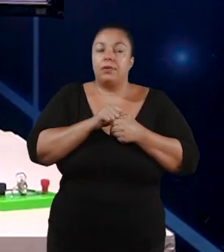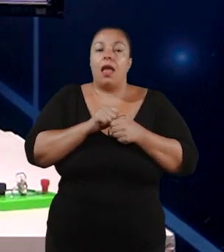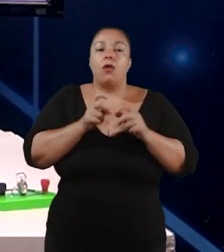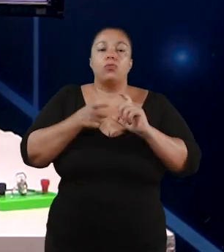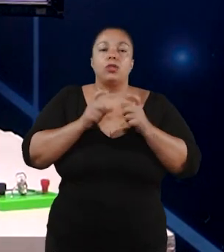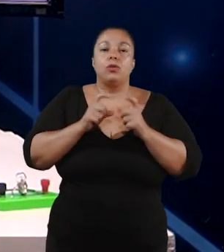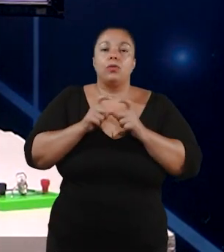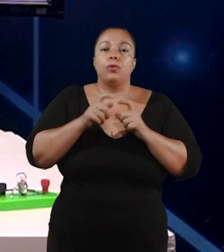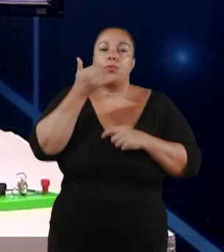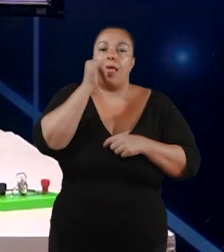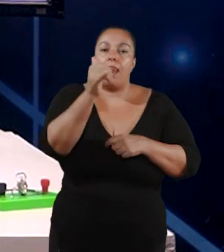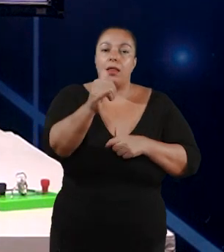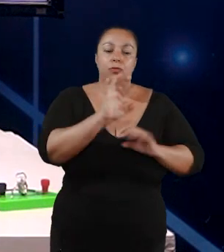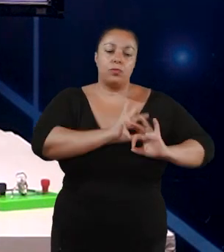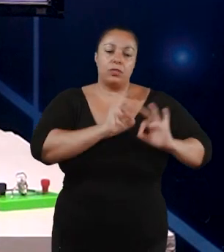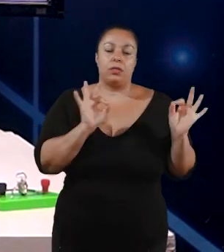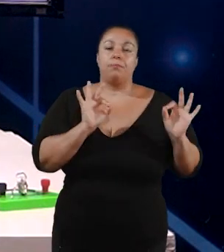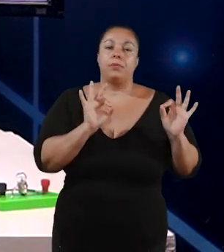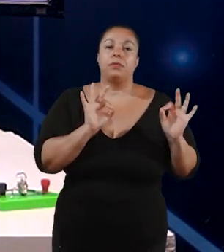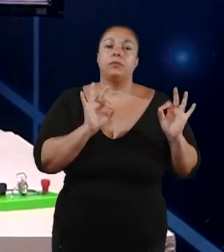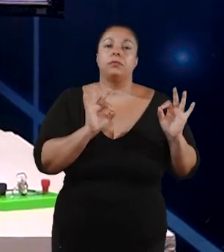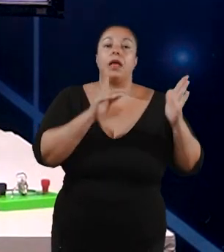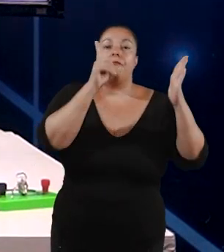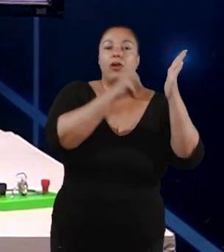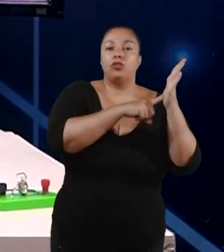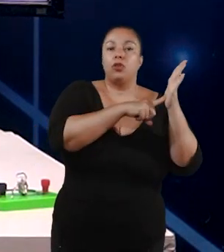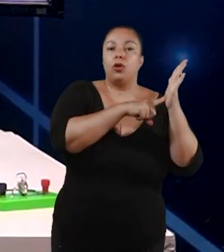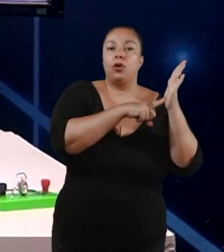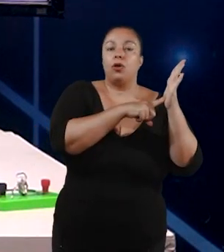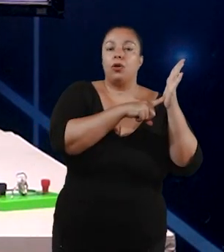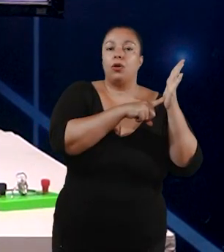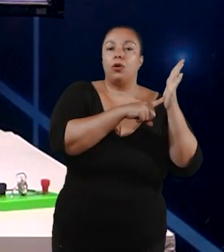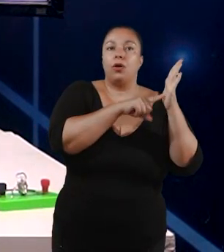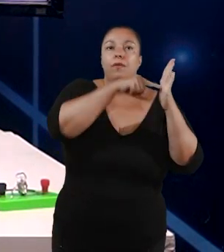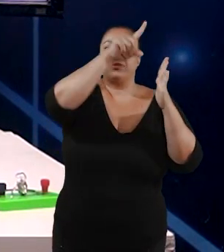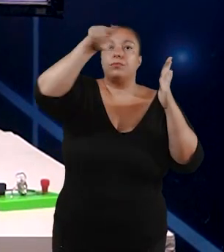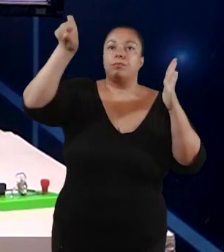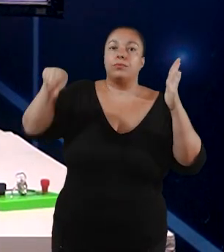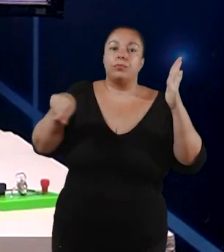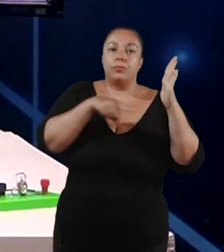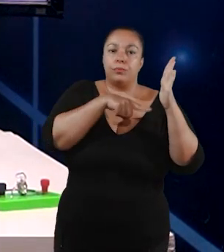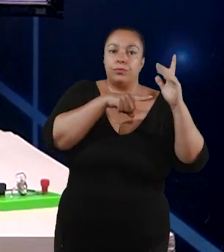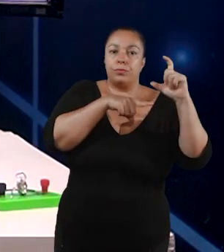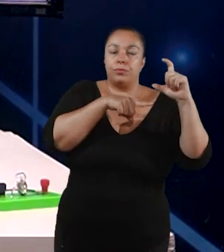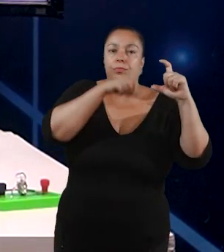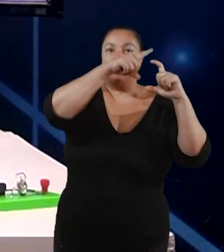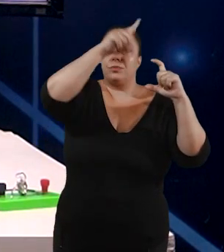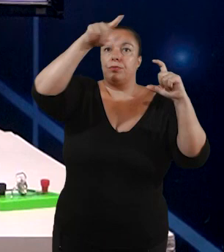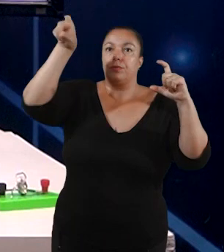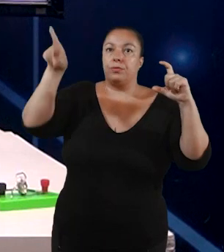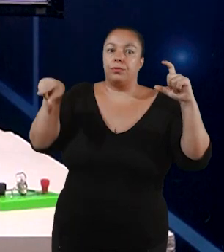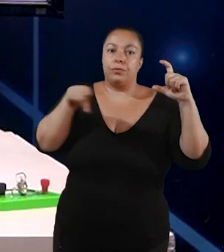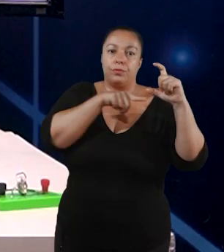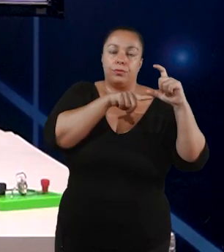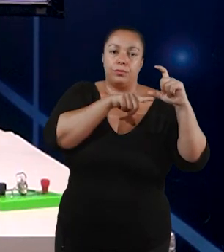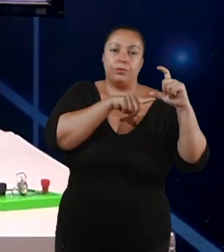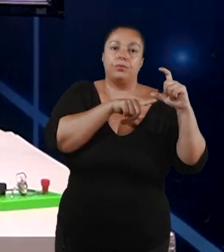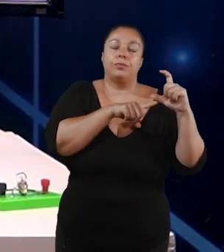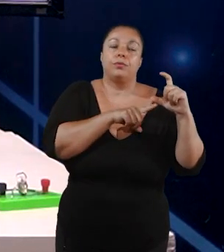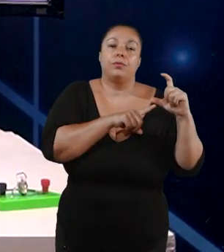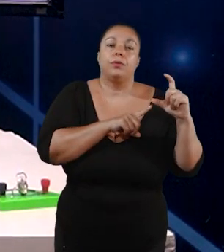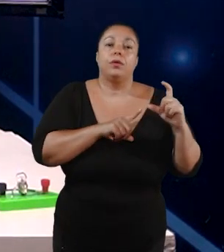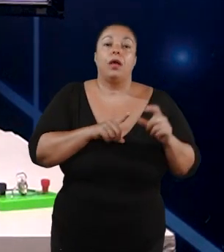tá? Então tá aqui, ó. Fechou o interruptor, a corrente vai andar por todo o sistema. Professor, ele fala assim para nós, ó,